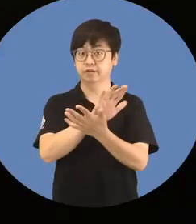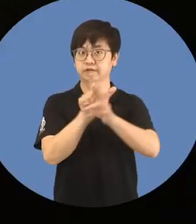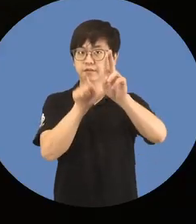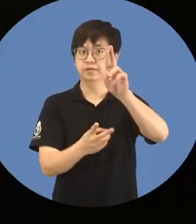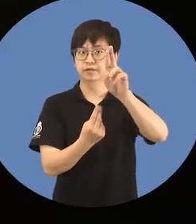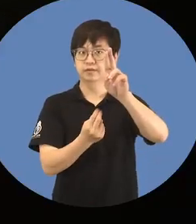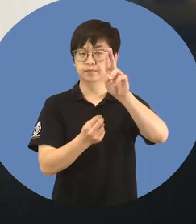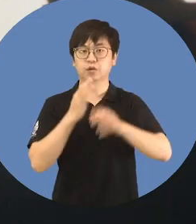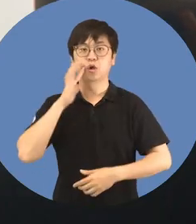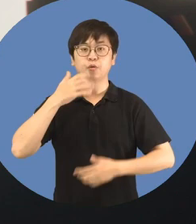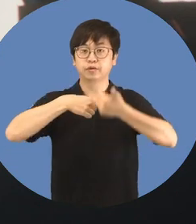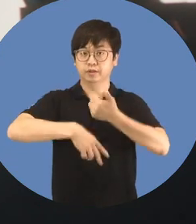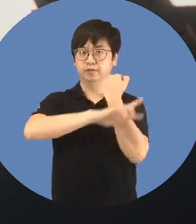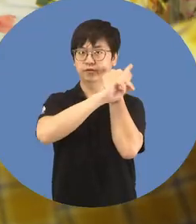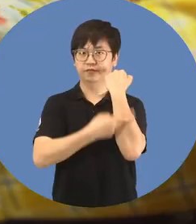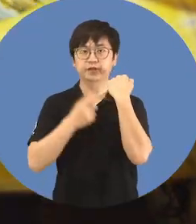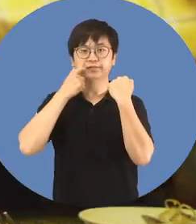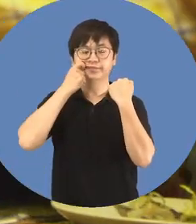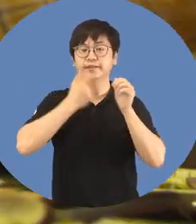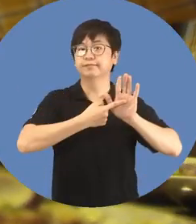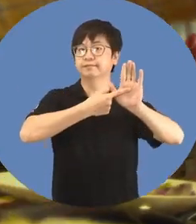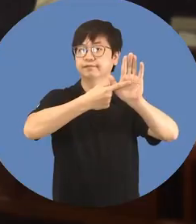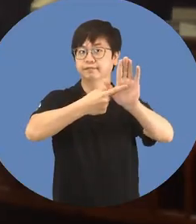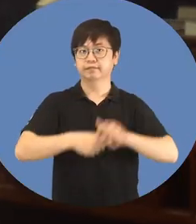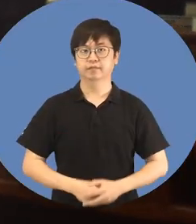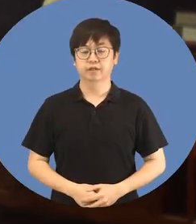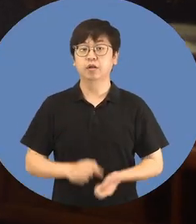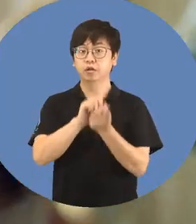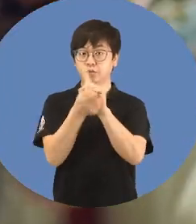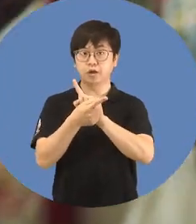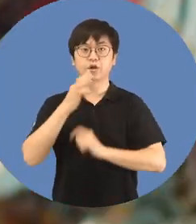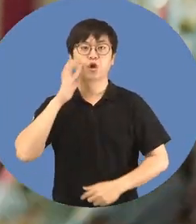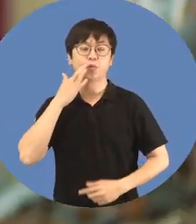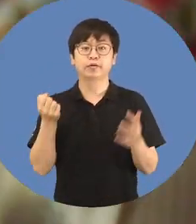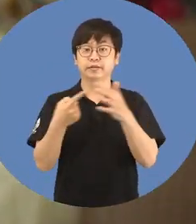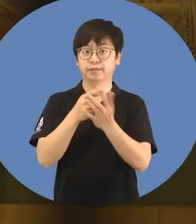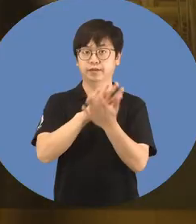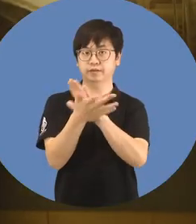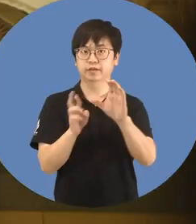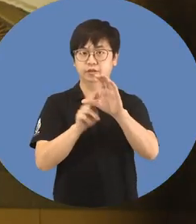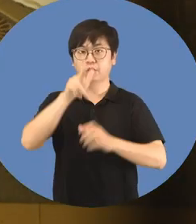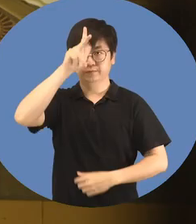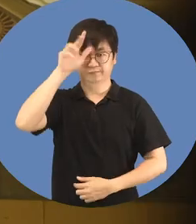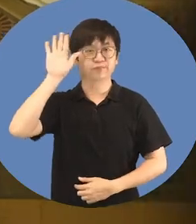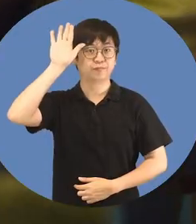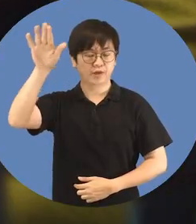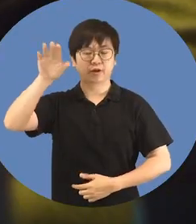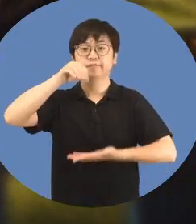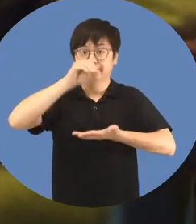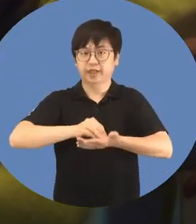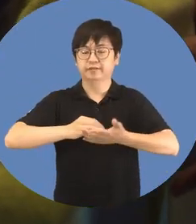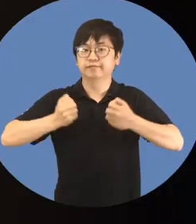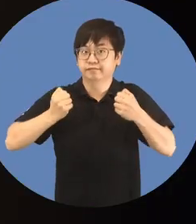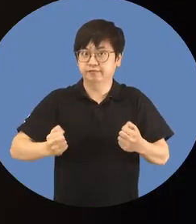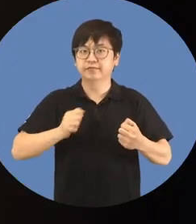Em 20 de dezembro de 1999, com a aplicação da Lei Básica de Macau, é criado um alicerce para o futuro